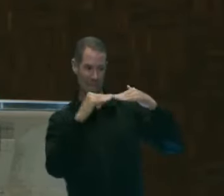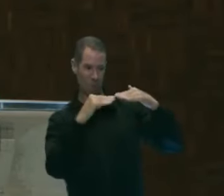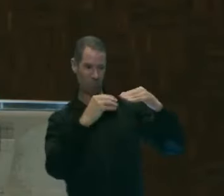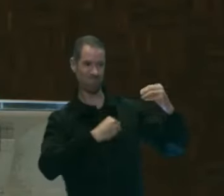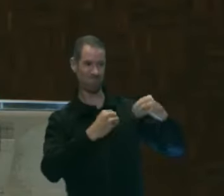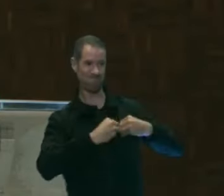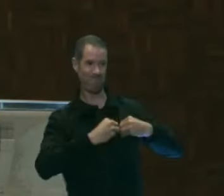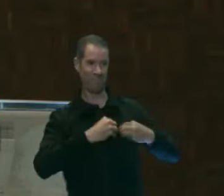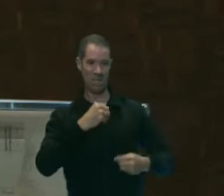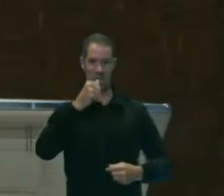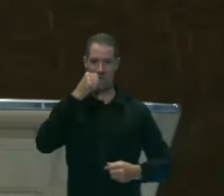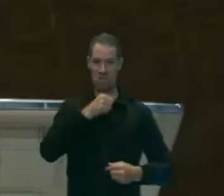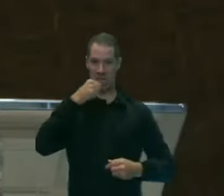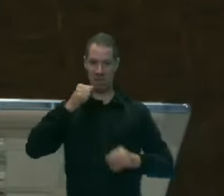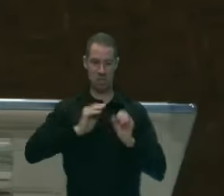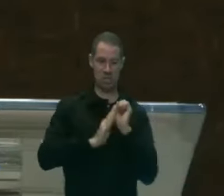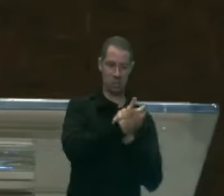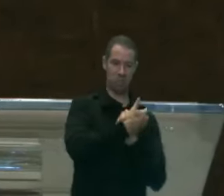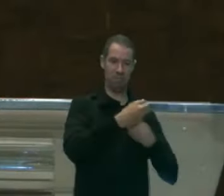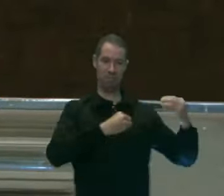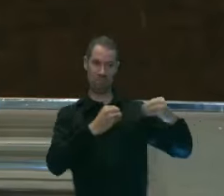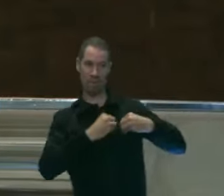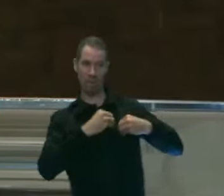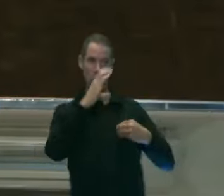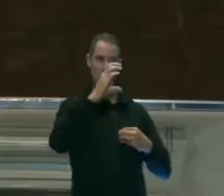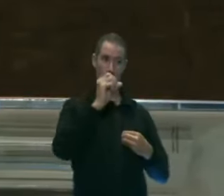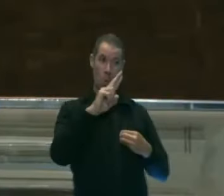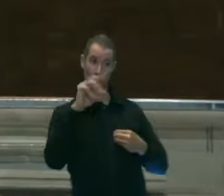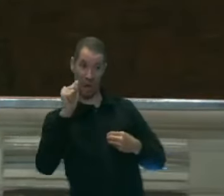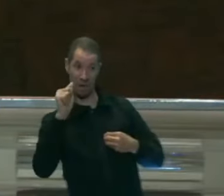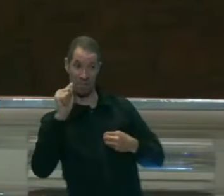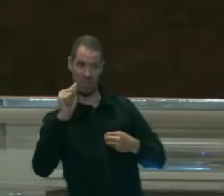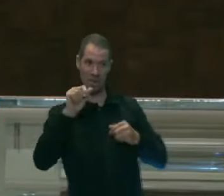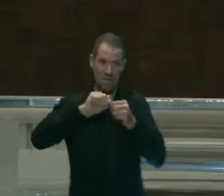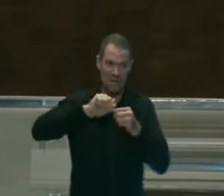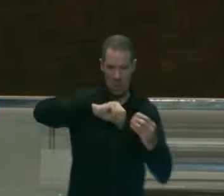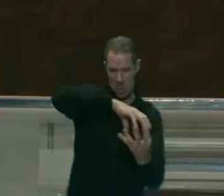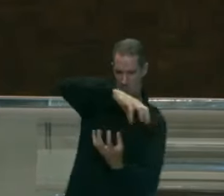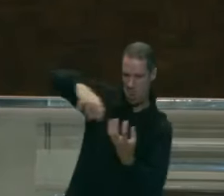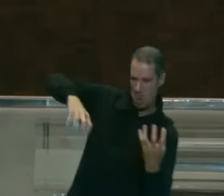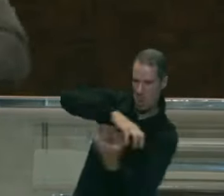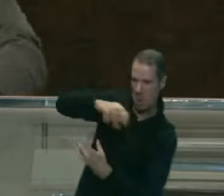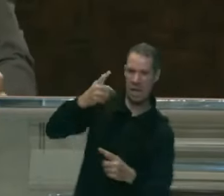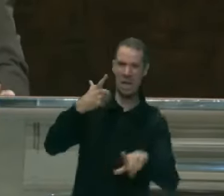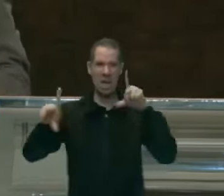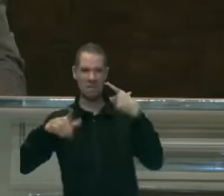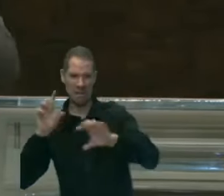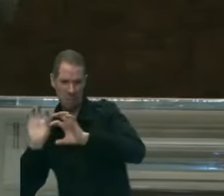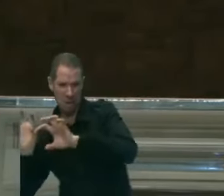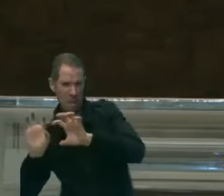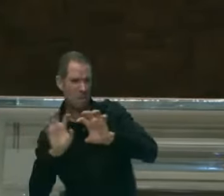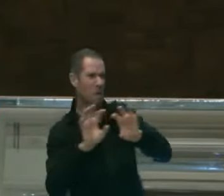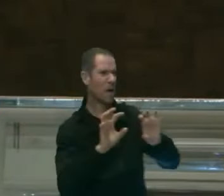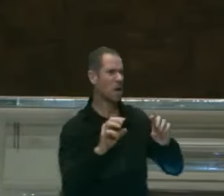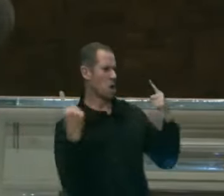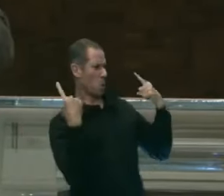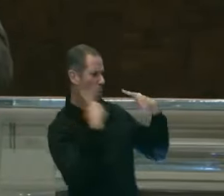Usam o sagrado para esconder sua rebelião. Corá faz uma revolta com os levitas,